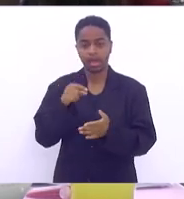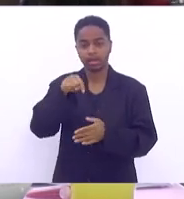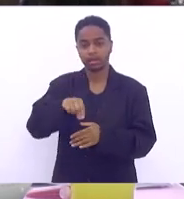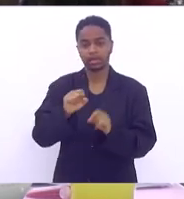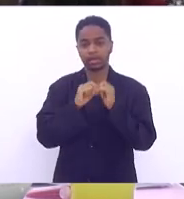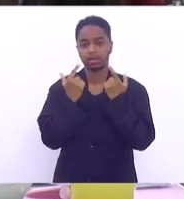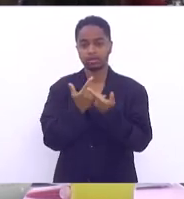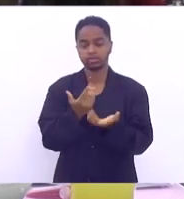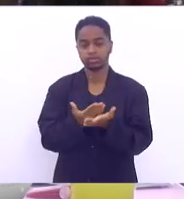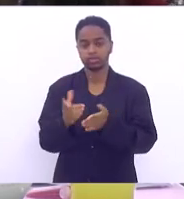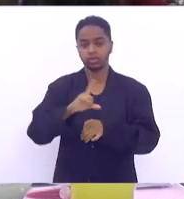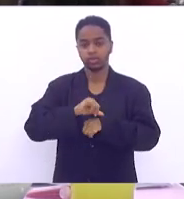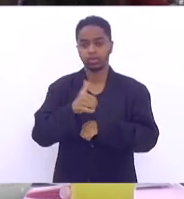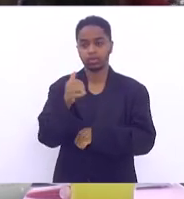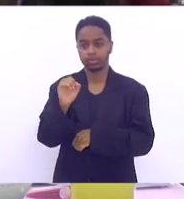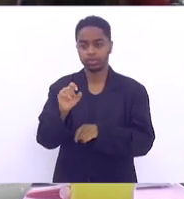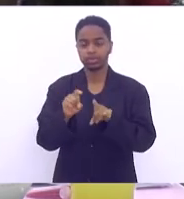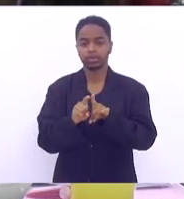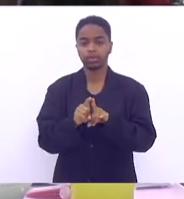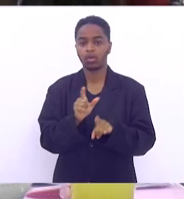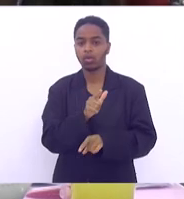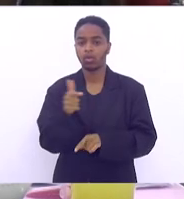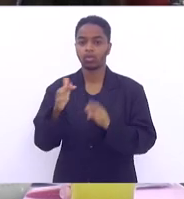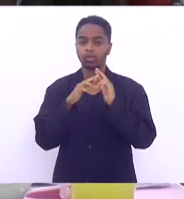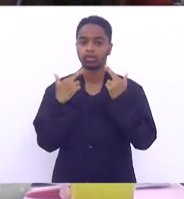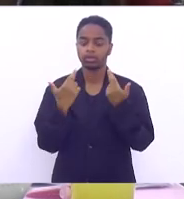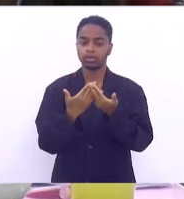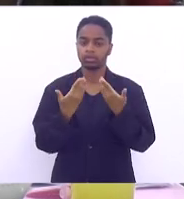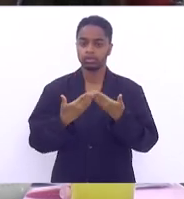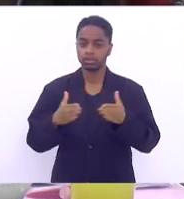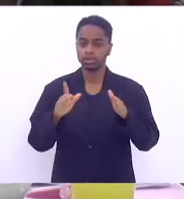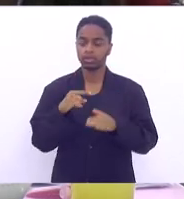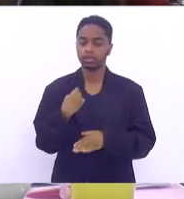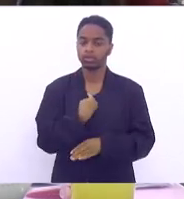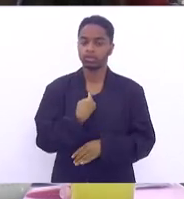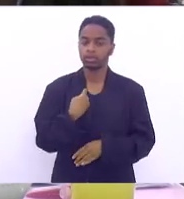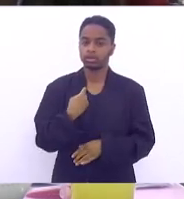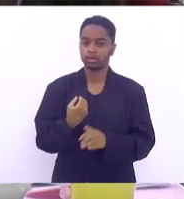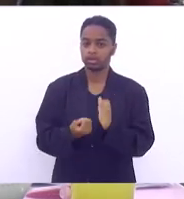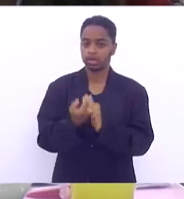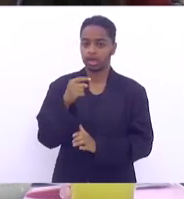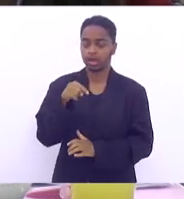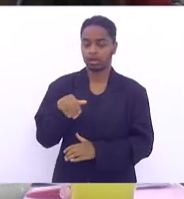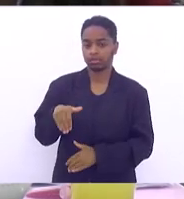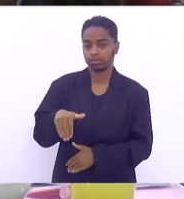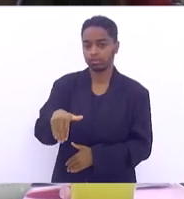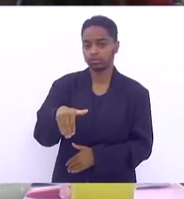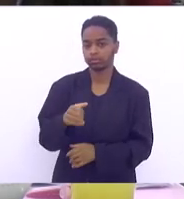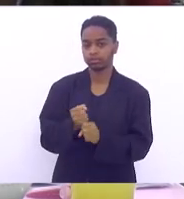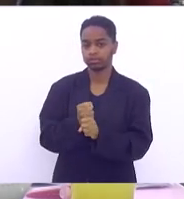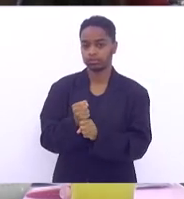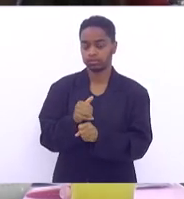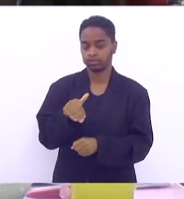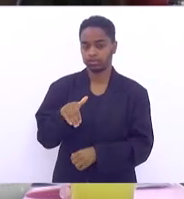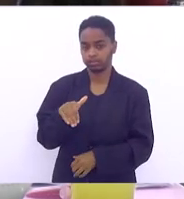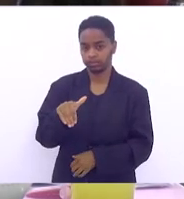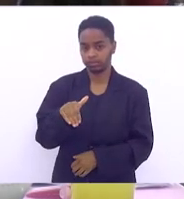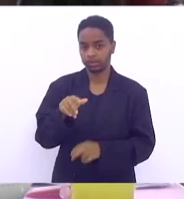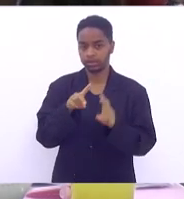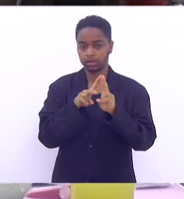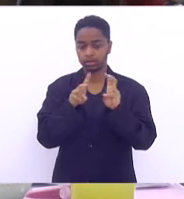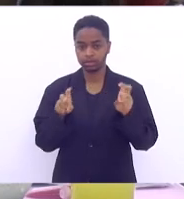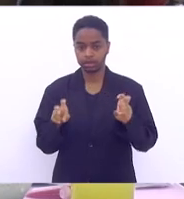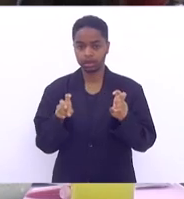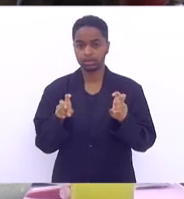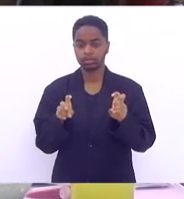manhã. E uma outra audiência pública que também será realizada ainda este ano, que é um assunto que